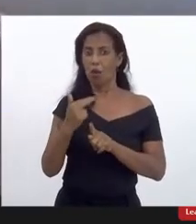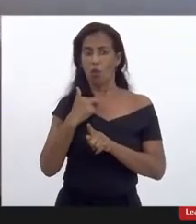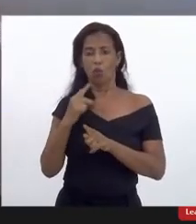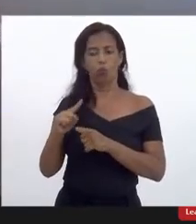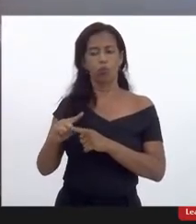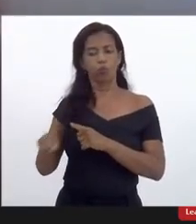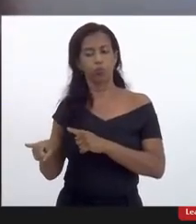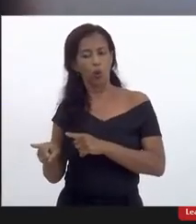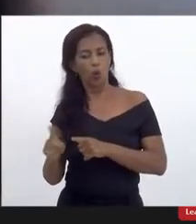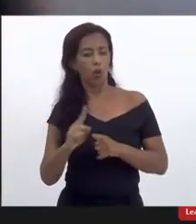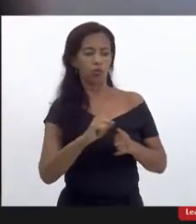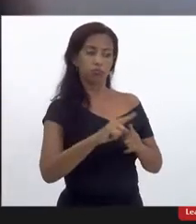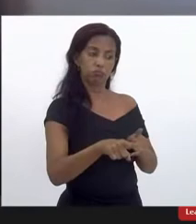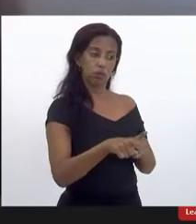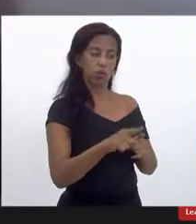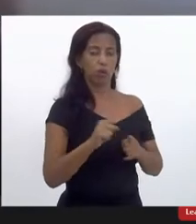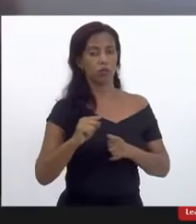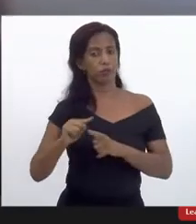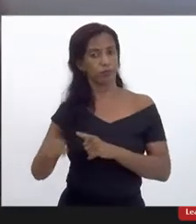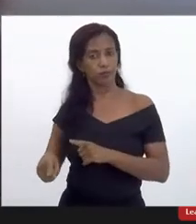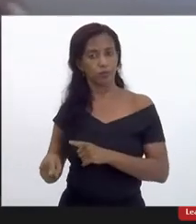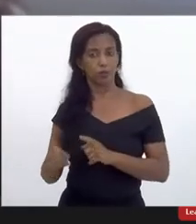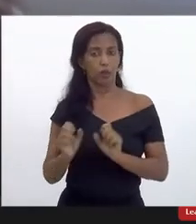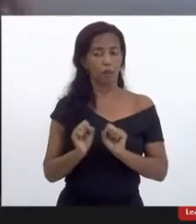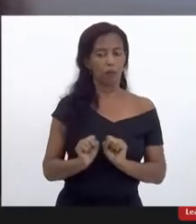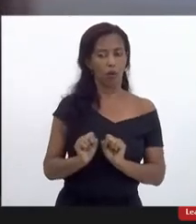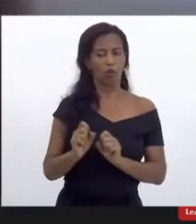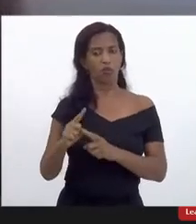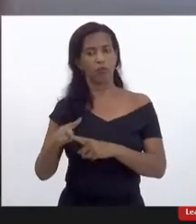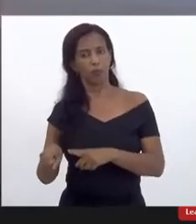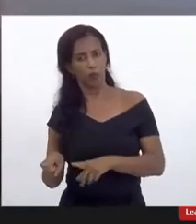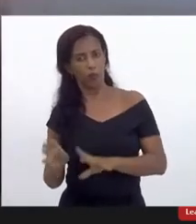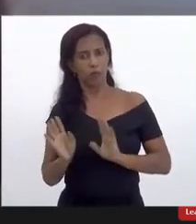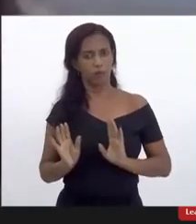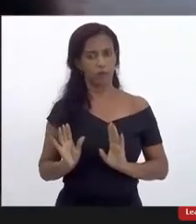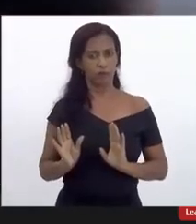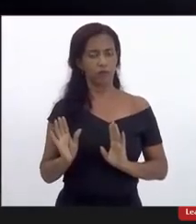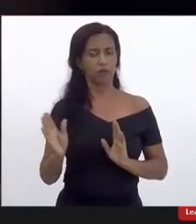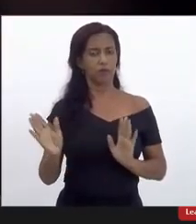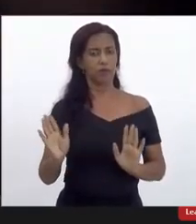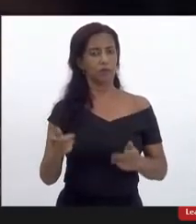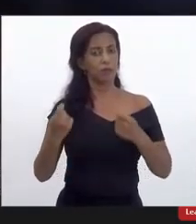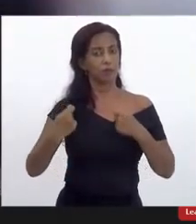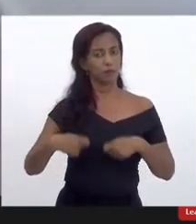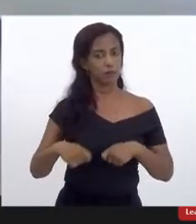pode isso, não pode aquilo, pode, mas não pode, né? Então,